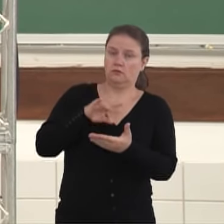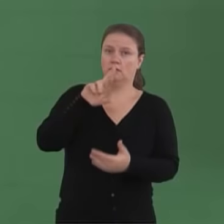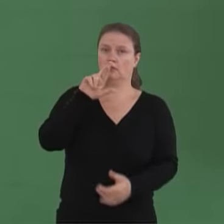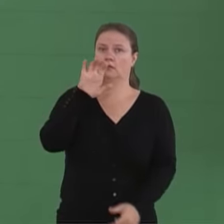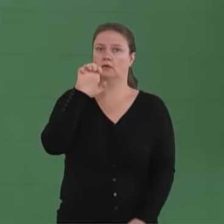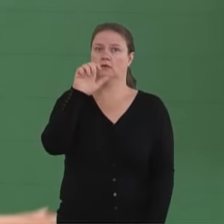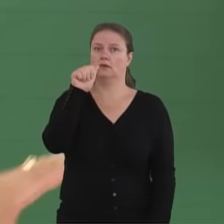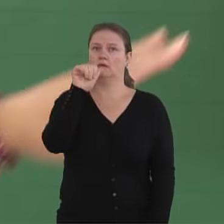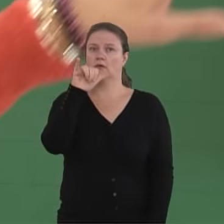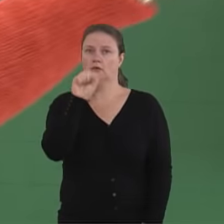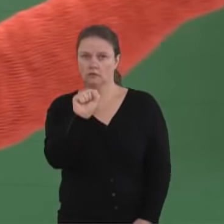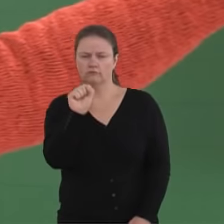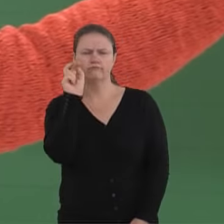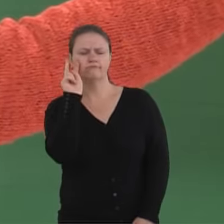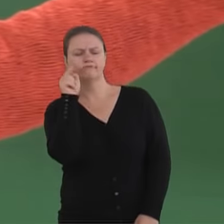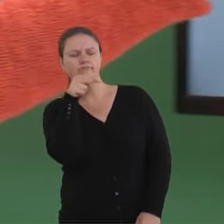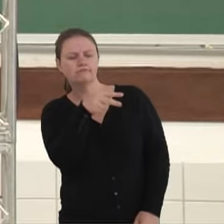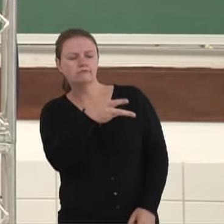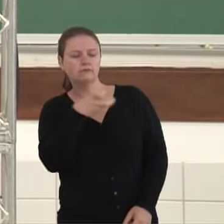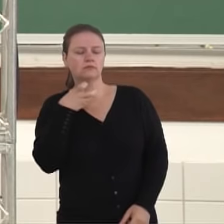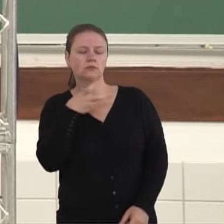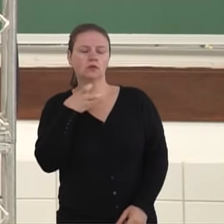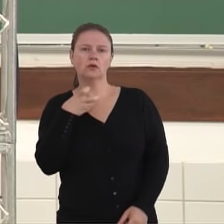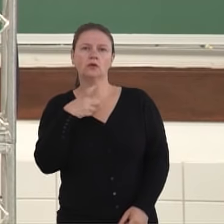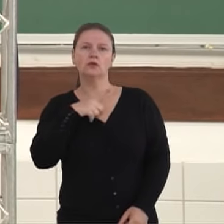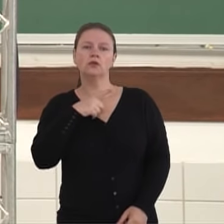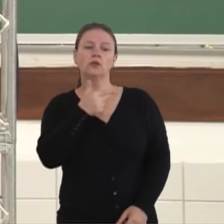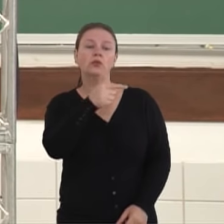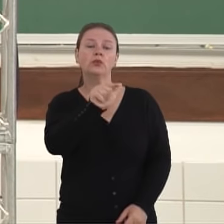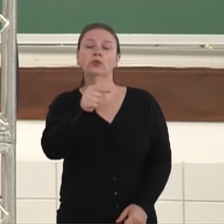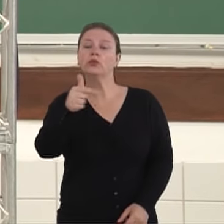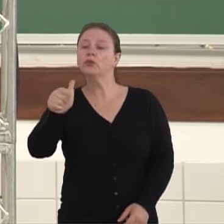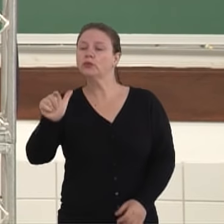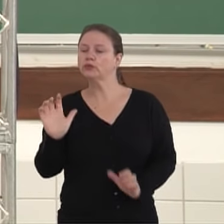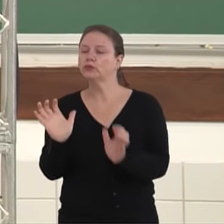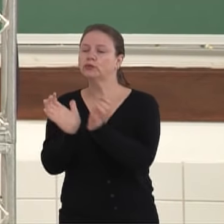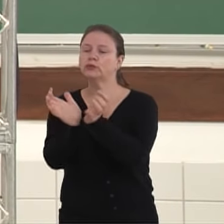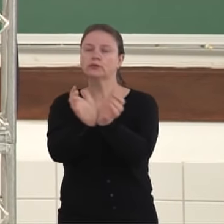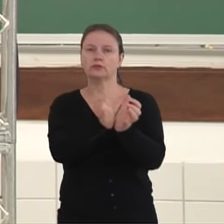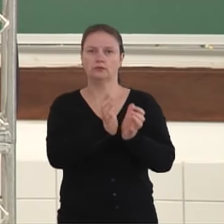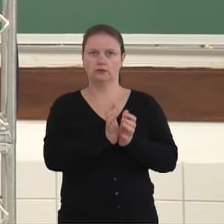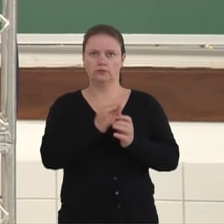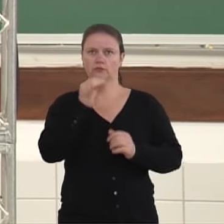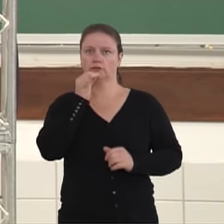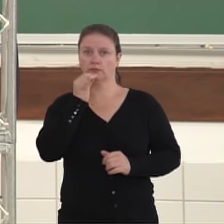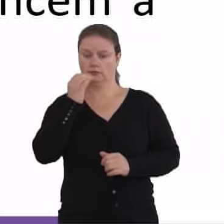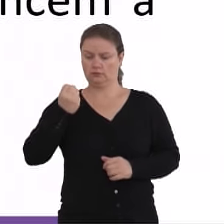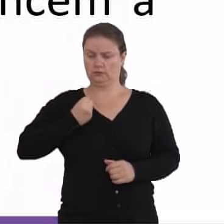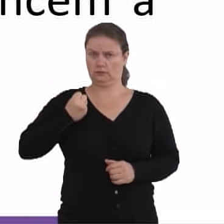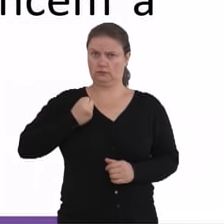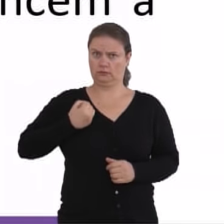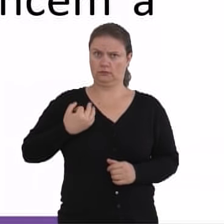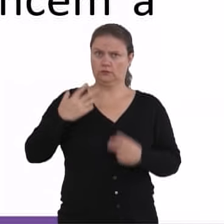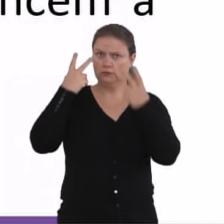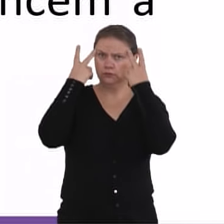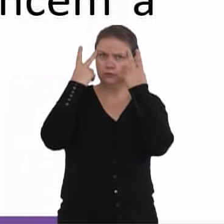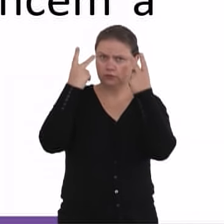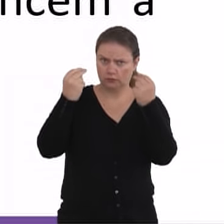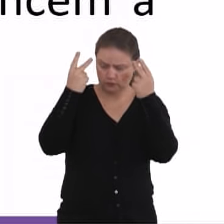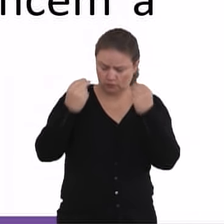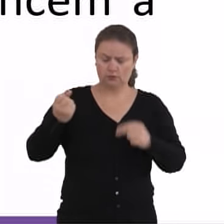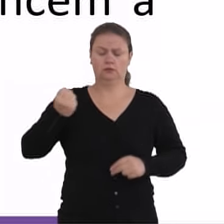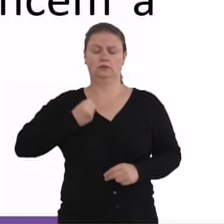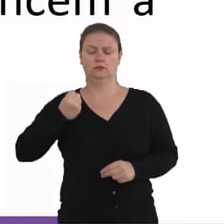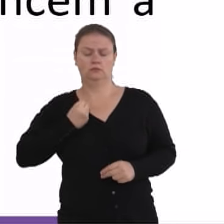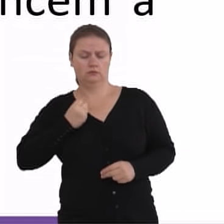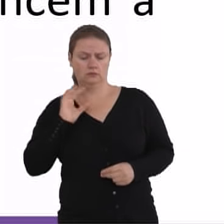olhar aqui um pouquinho dos subconjuntos. Quem são eles? O conjunto numérico dos números naturais, dos números inteiros,